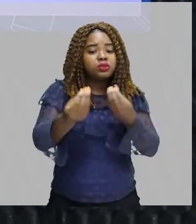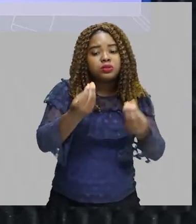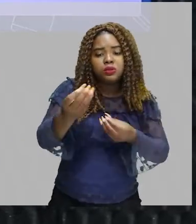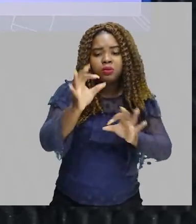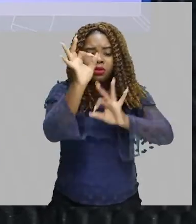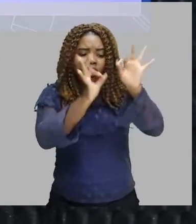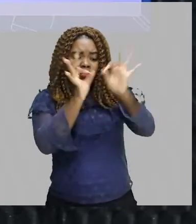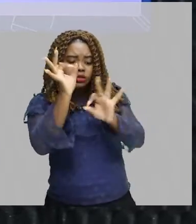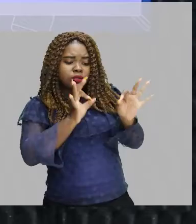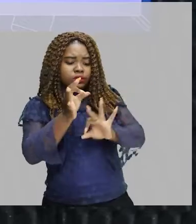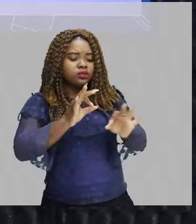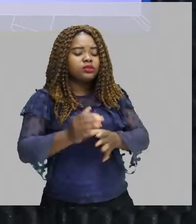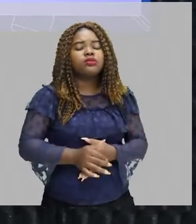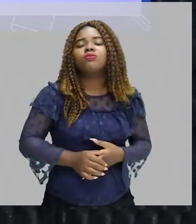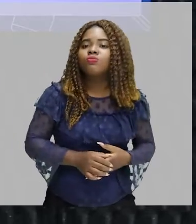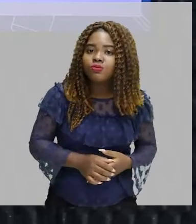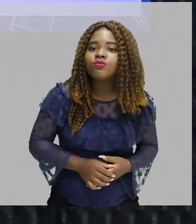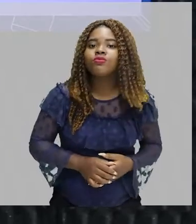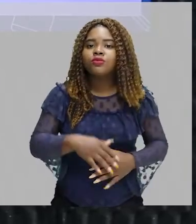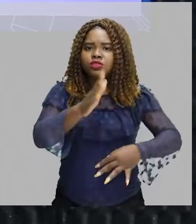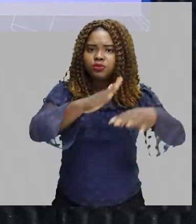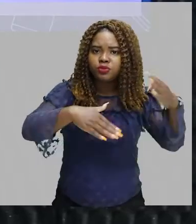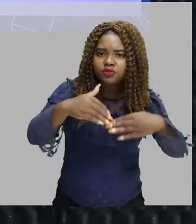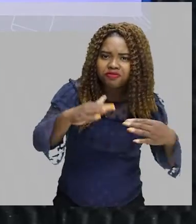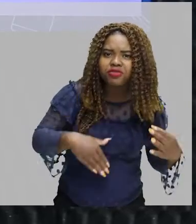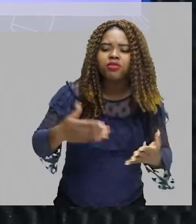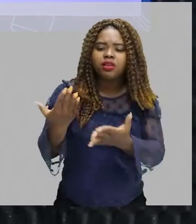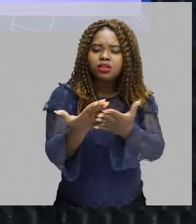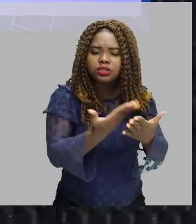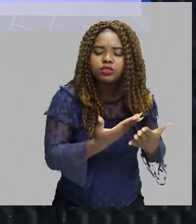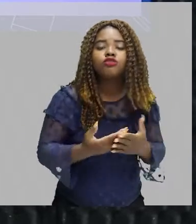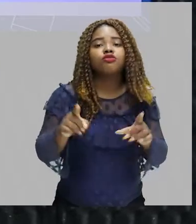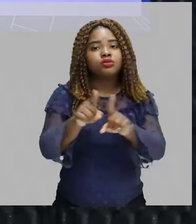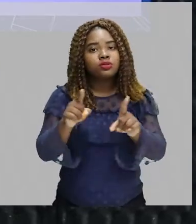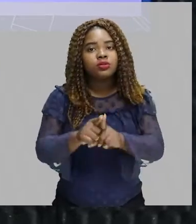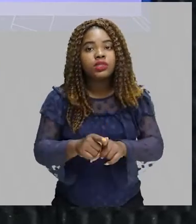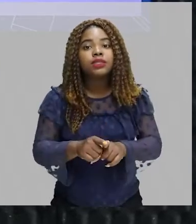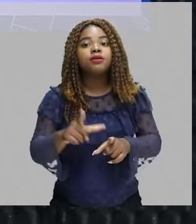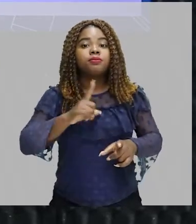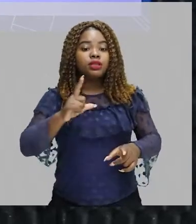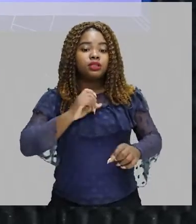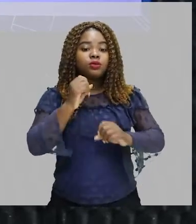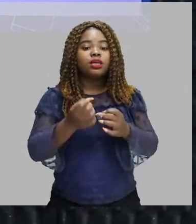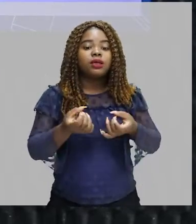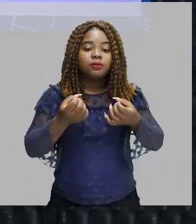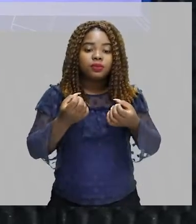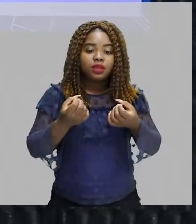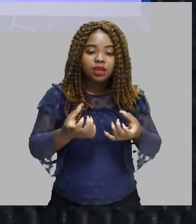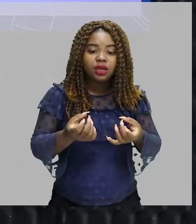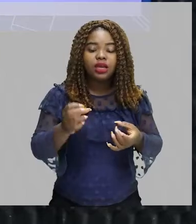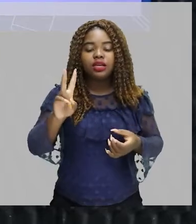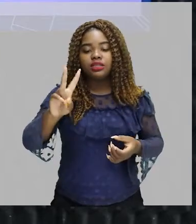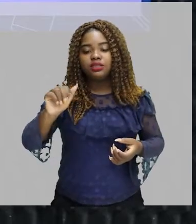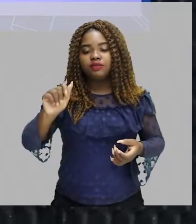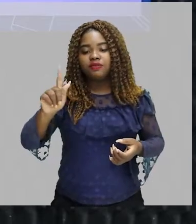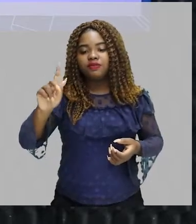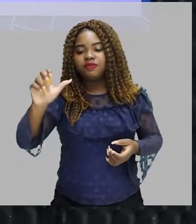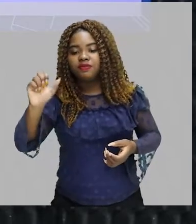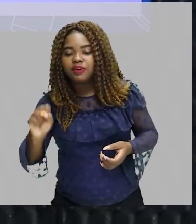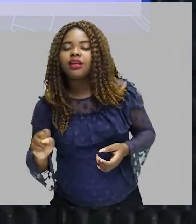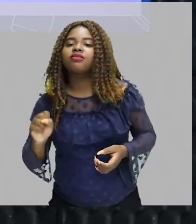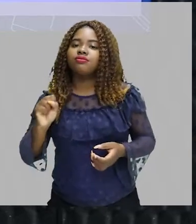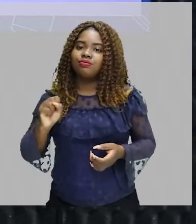de qualificação, né, para ocupar determinadas vagas de emprego. Resultado, tu tem uma cidade crescendo de uma forma talvez